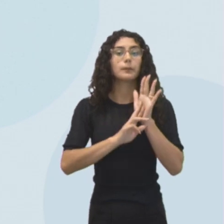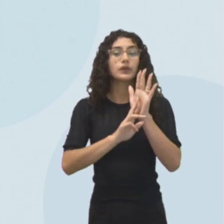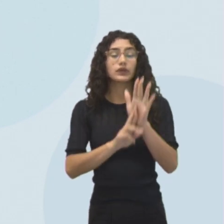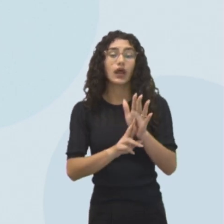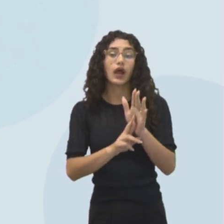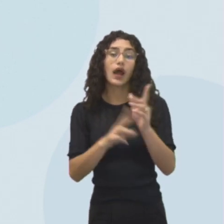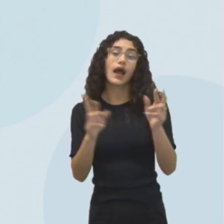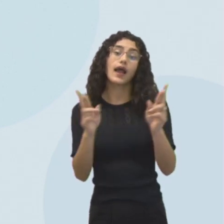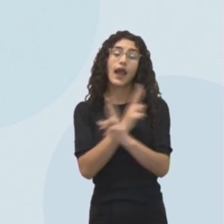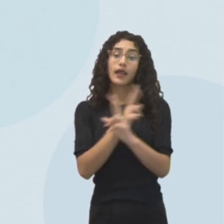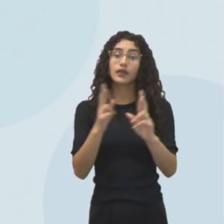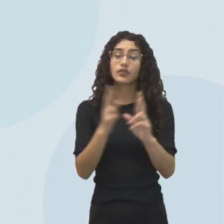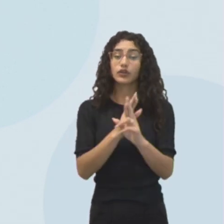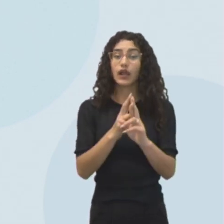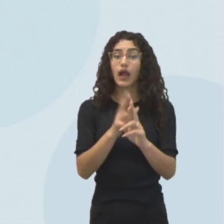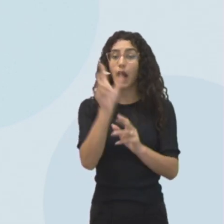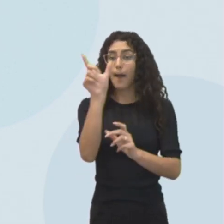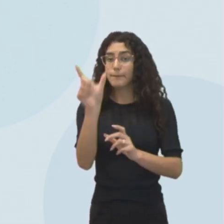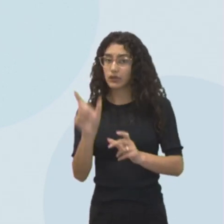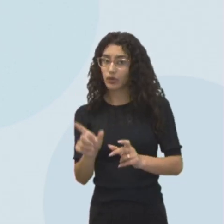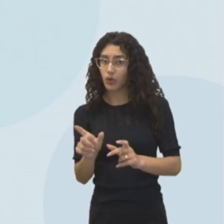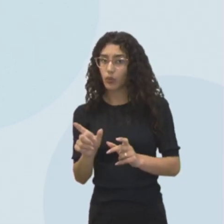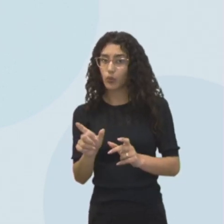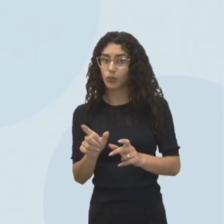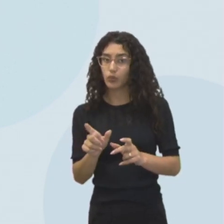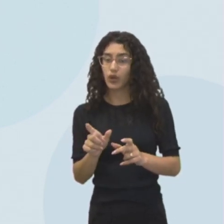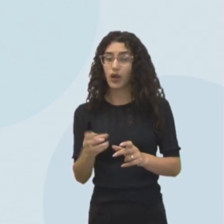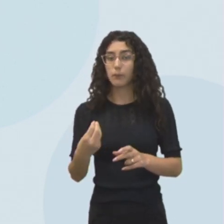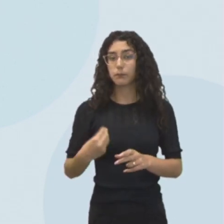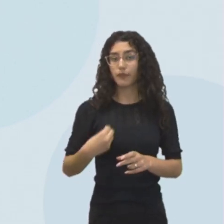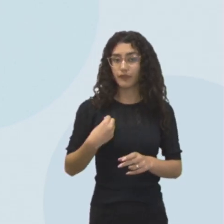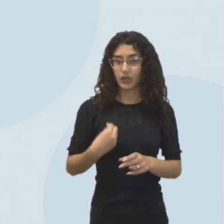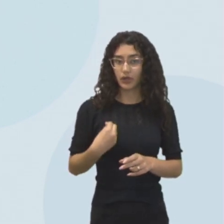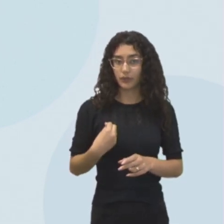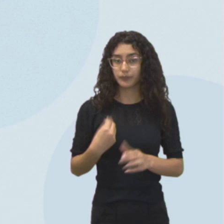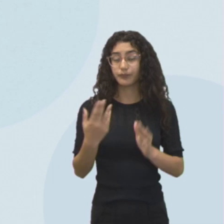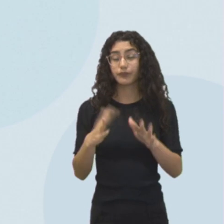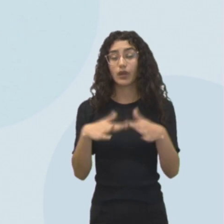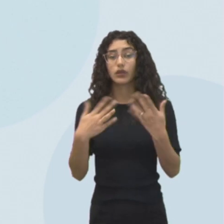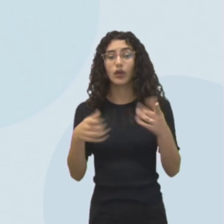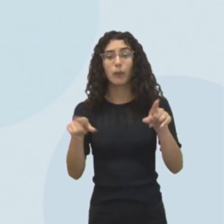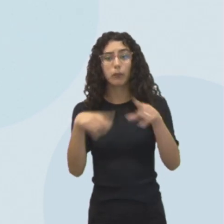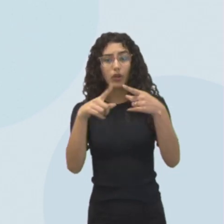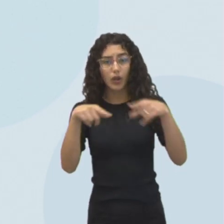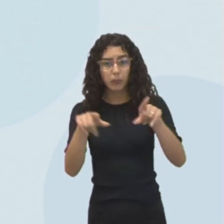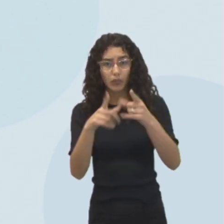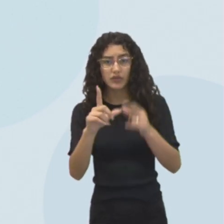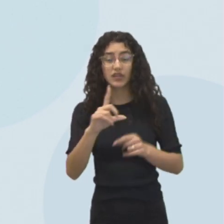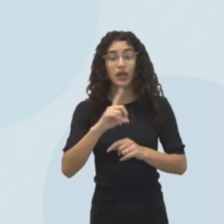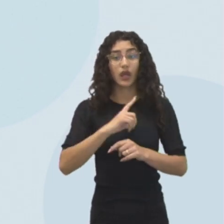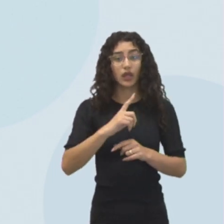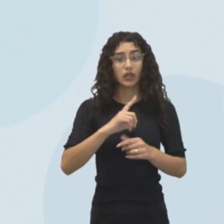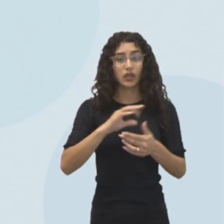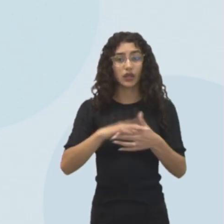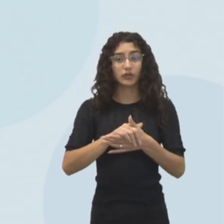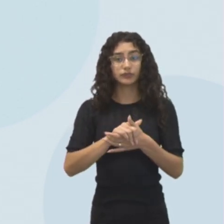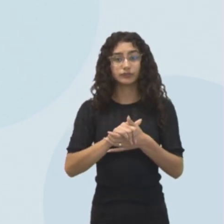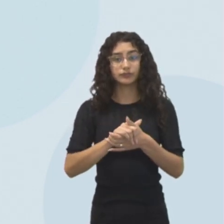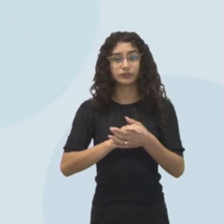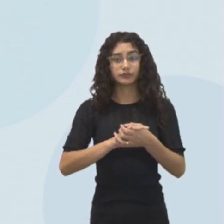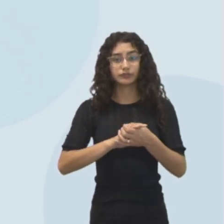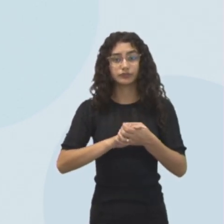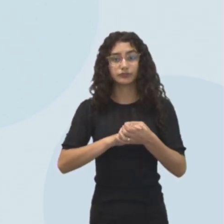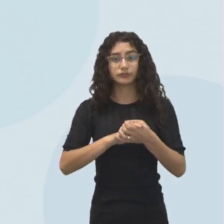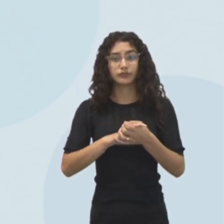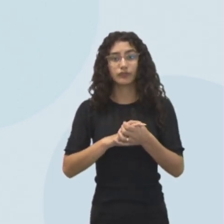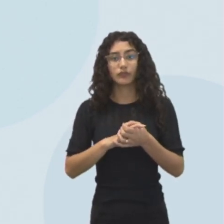associar a personagens e ao presente. Então, pela música e pelo efeito sonoro, né, as